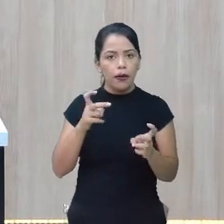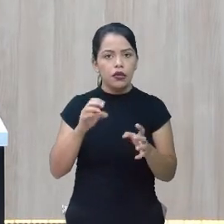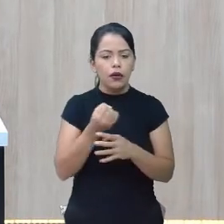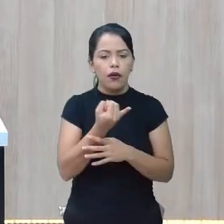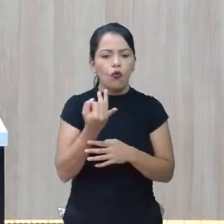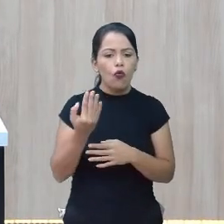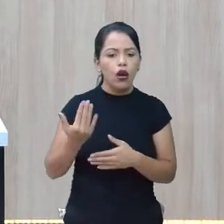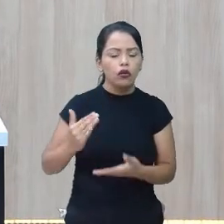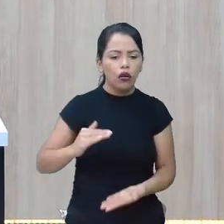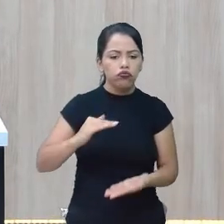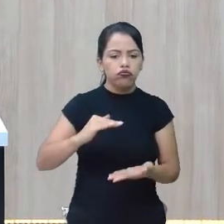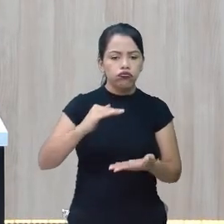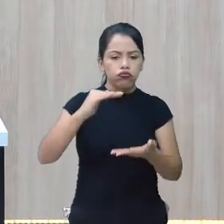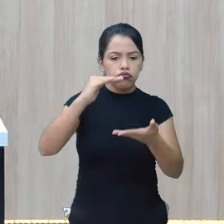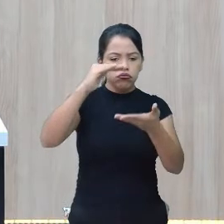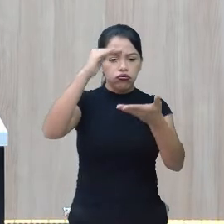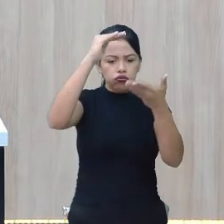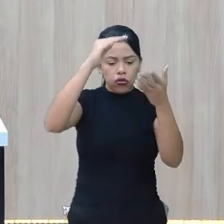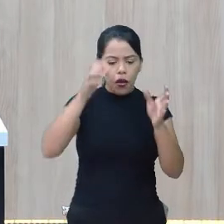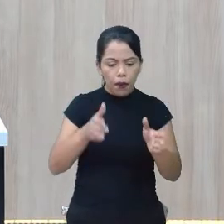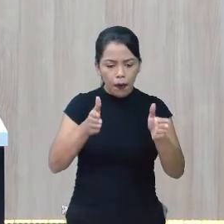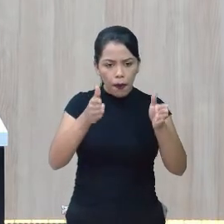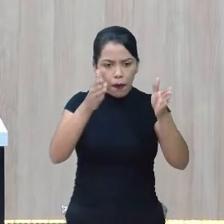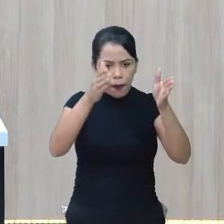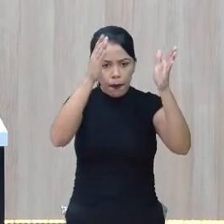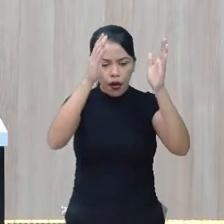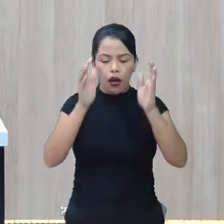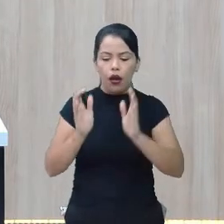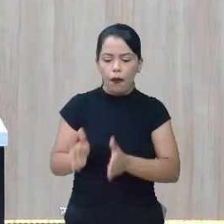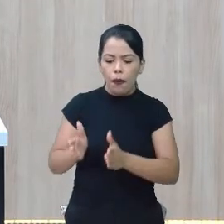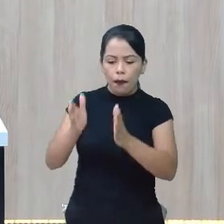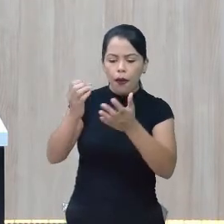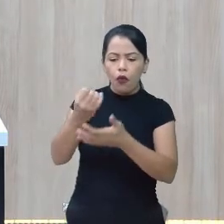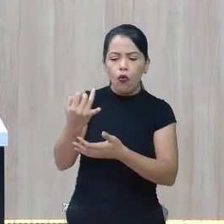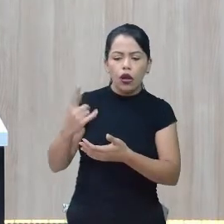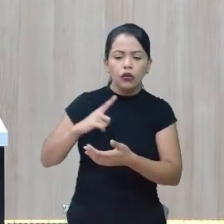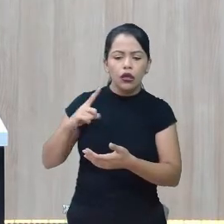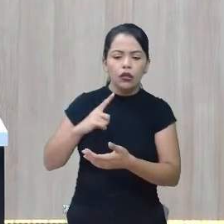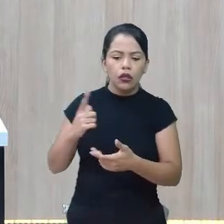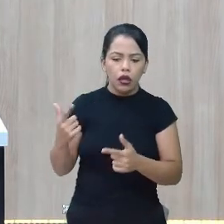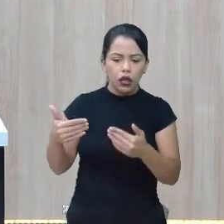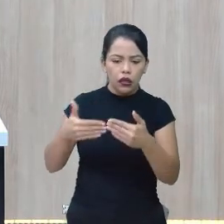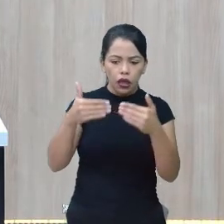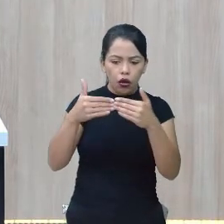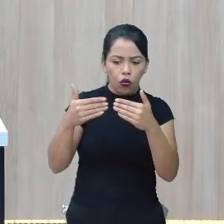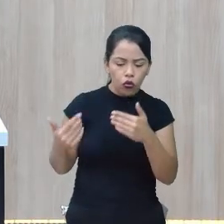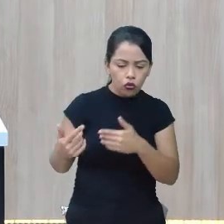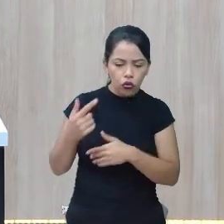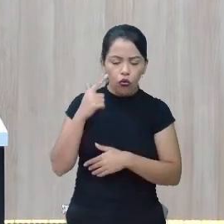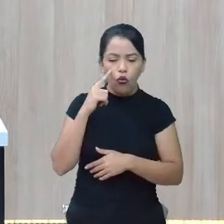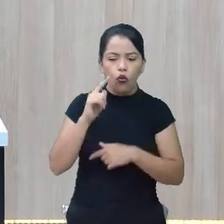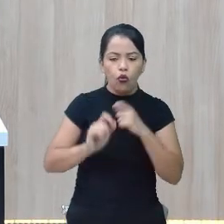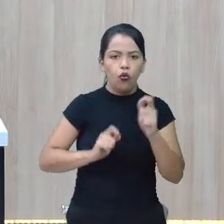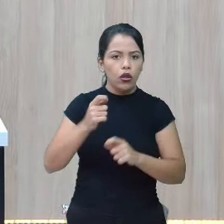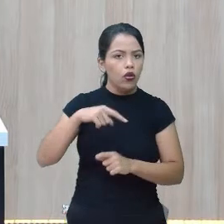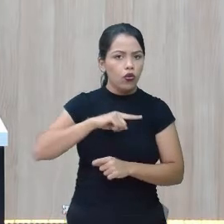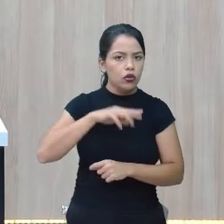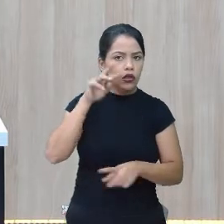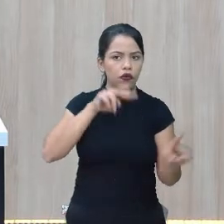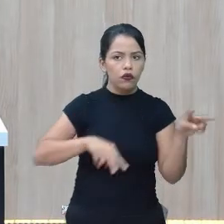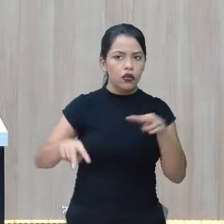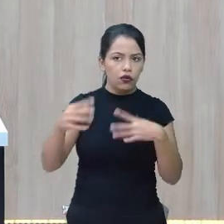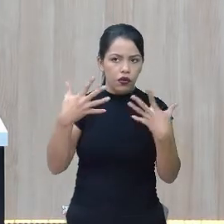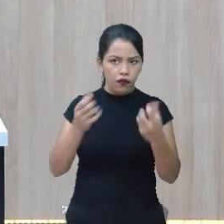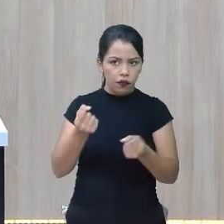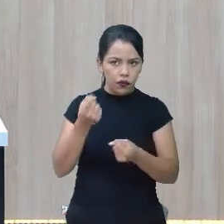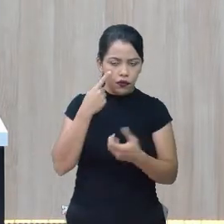caixas, por exemplo, eu tenho ali naquela pilha, de acordo com as informações que eu consigo observar daquilo ali. Então, vamos dar uma olhadinha